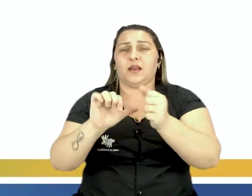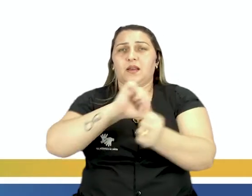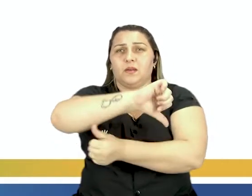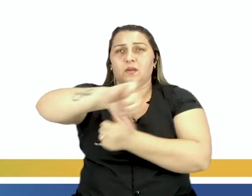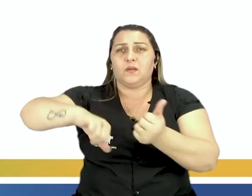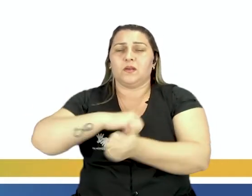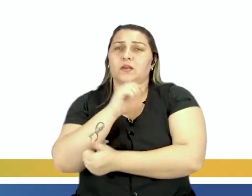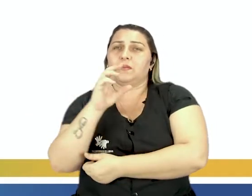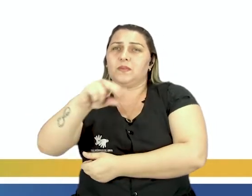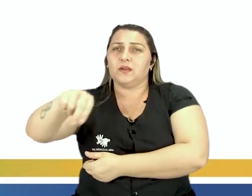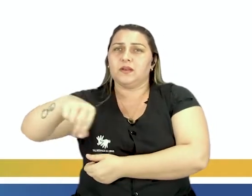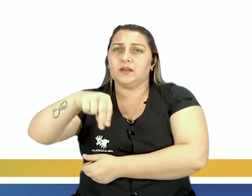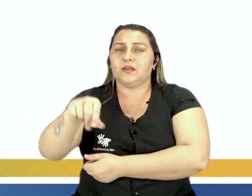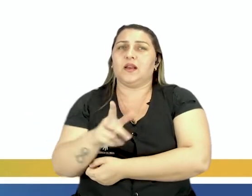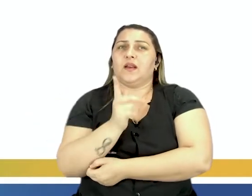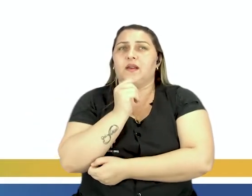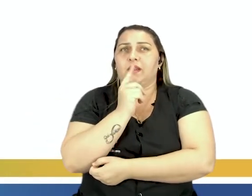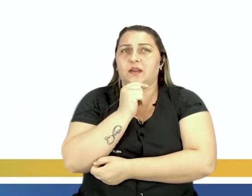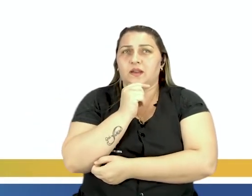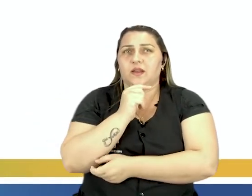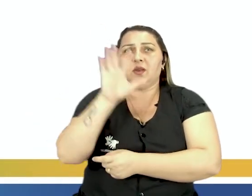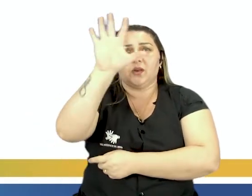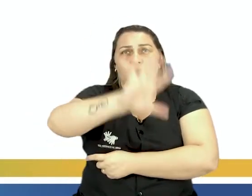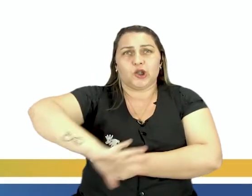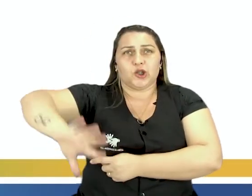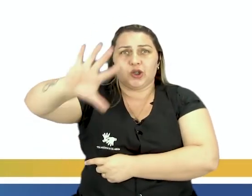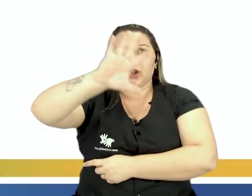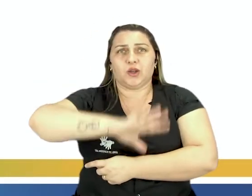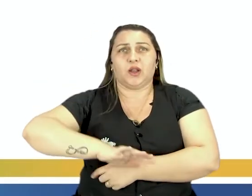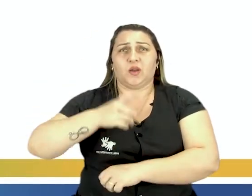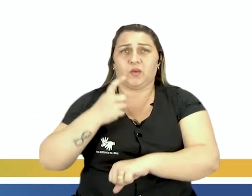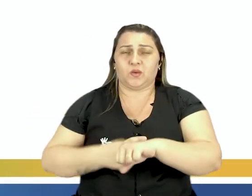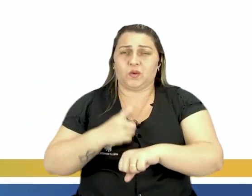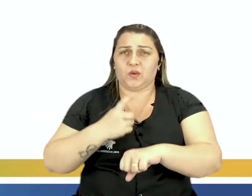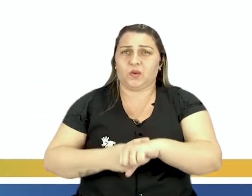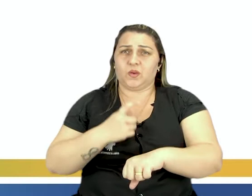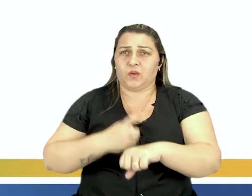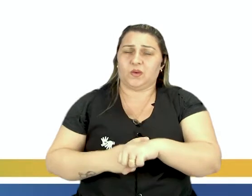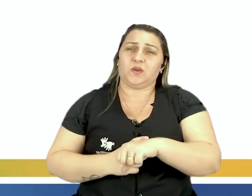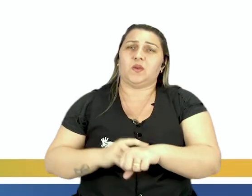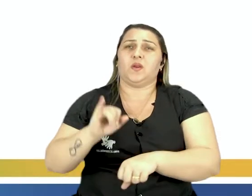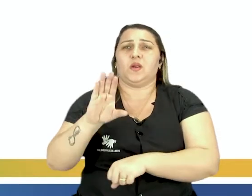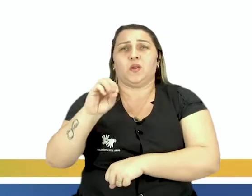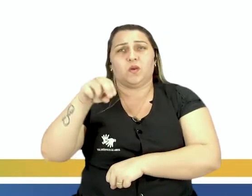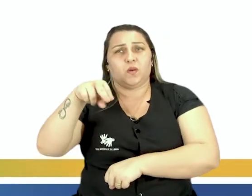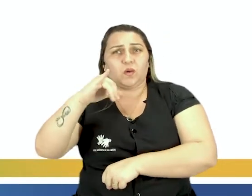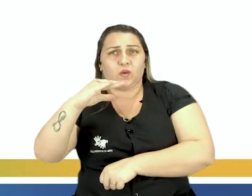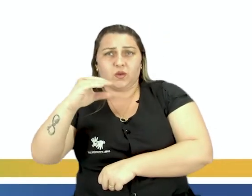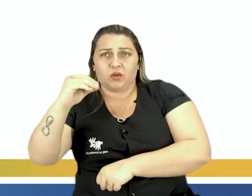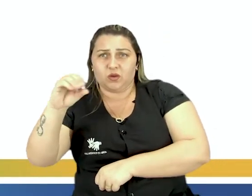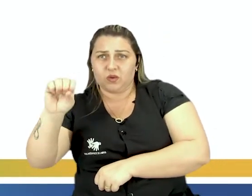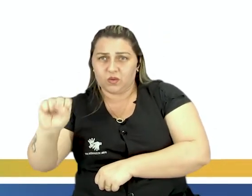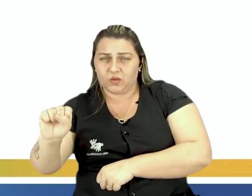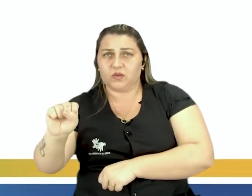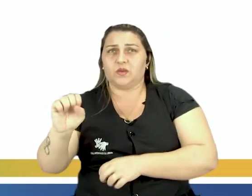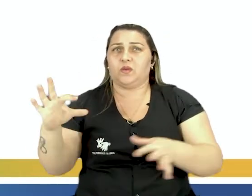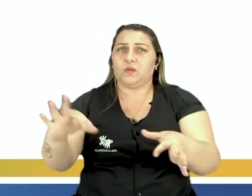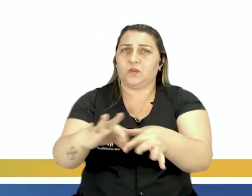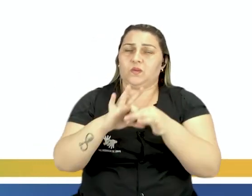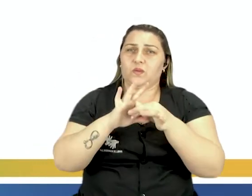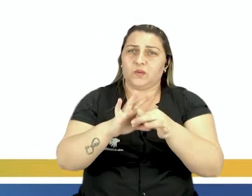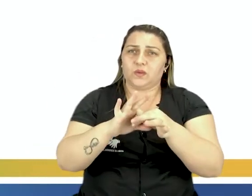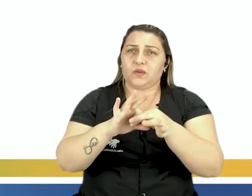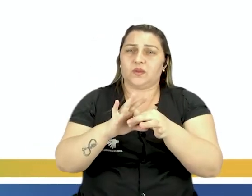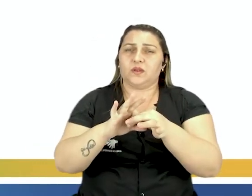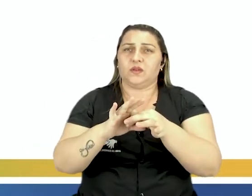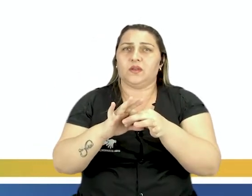água. São, em geral, sólidos iônicos. Por que iônico? Porque esses elementos químicos são unidos através da